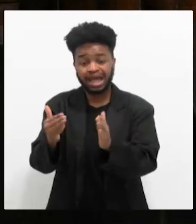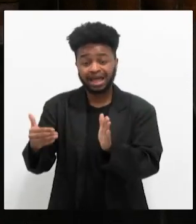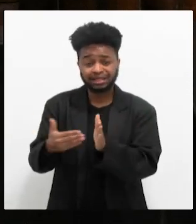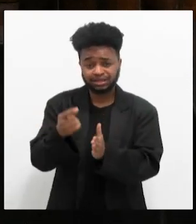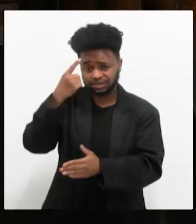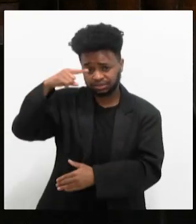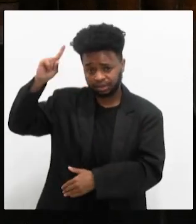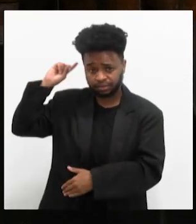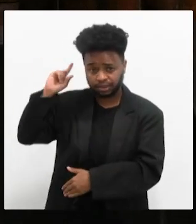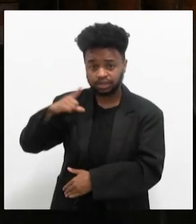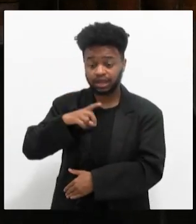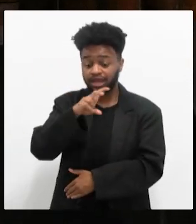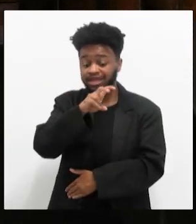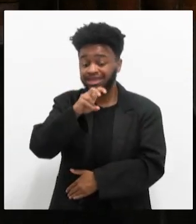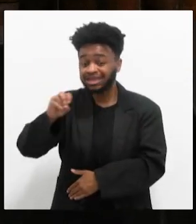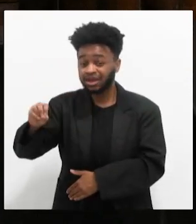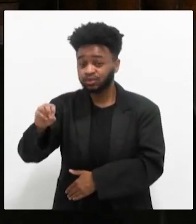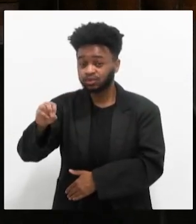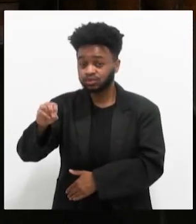passada,